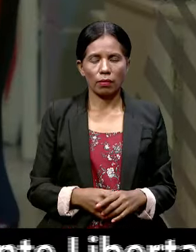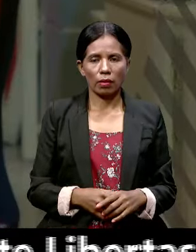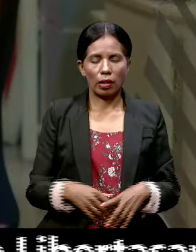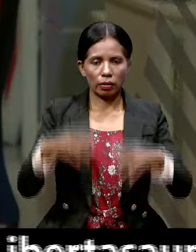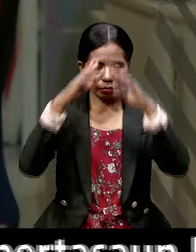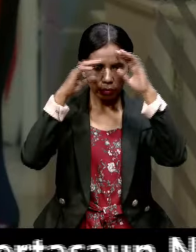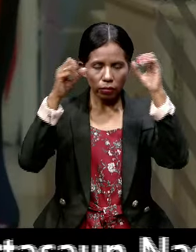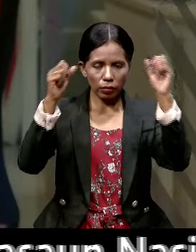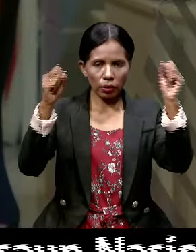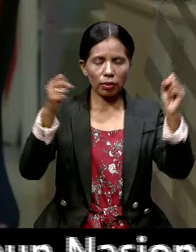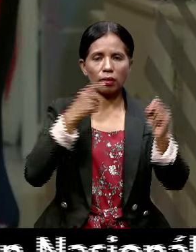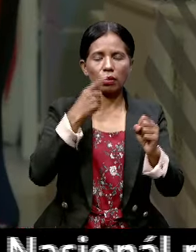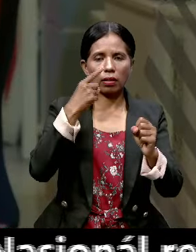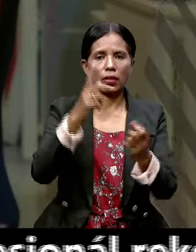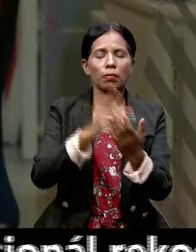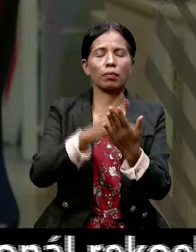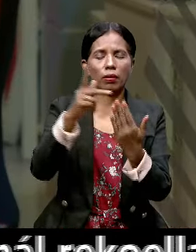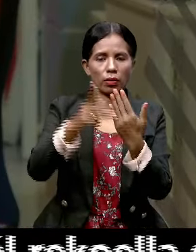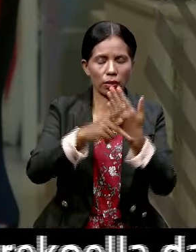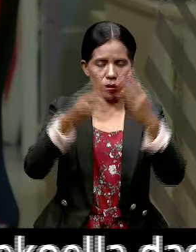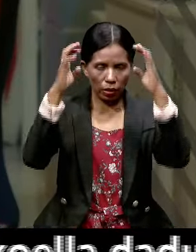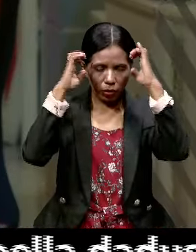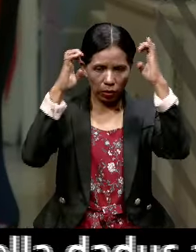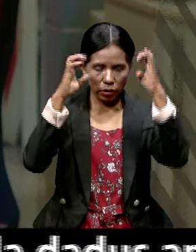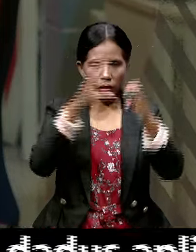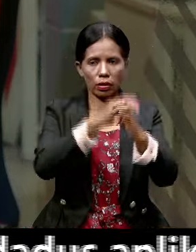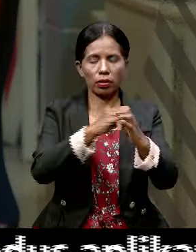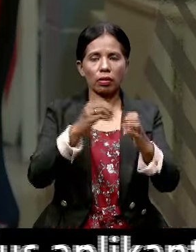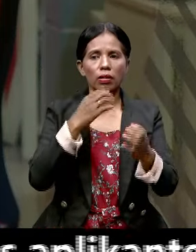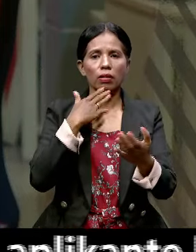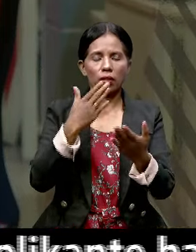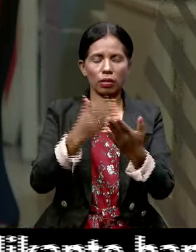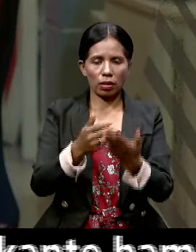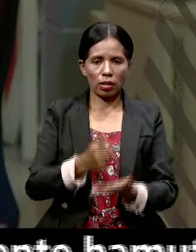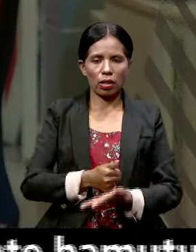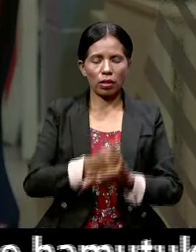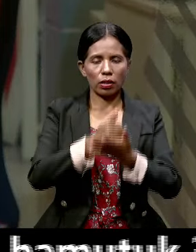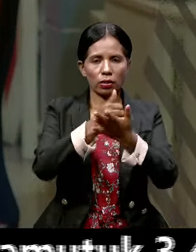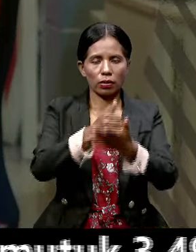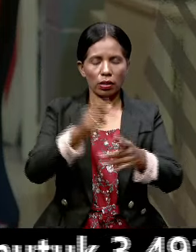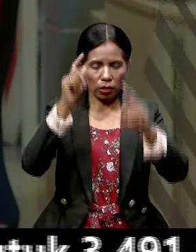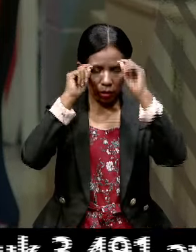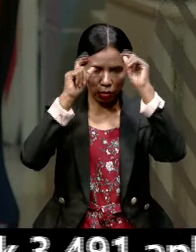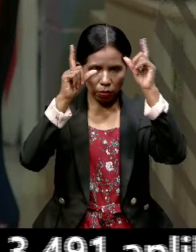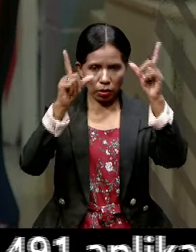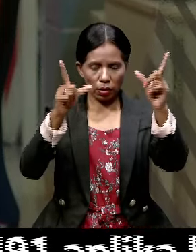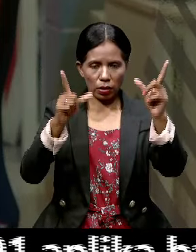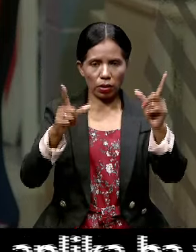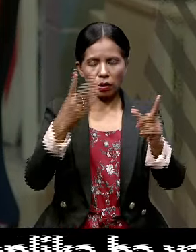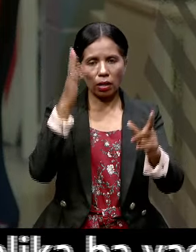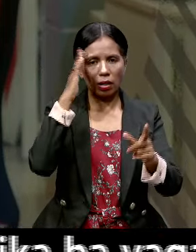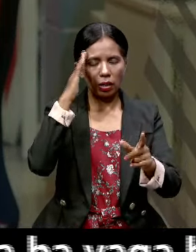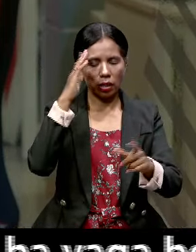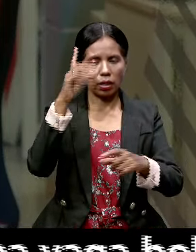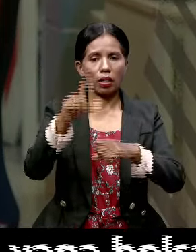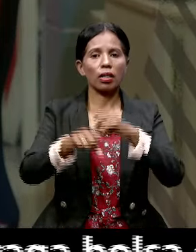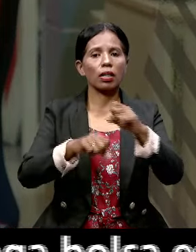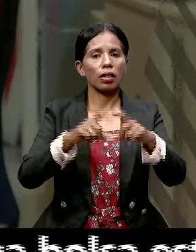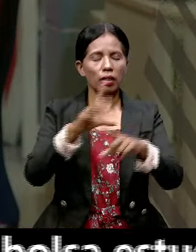Presidente Republika HTT, program edukasau multilingue, azuda Timoroang atau konserva liang materna.